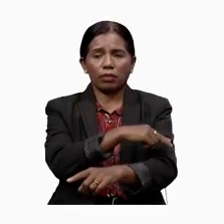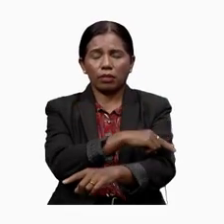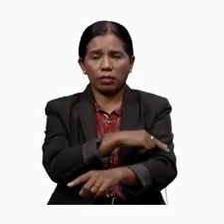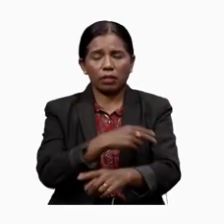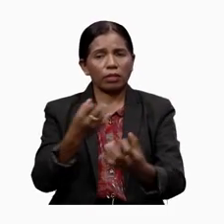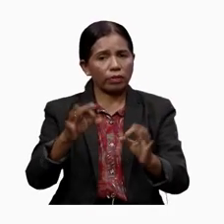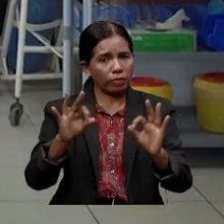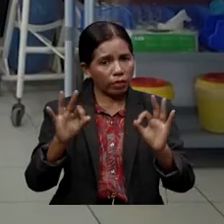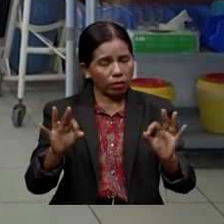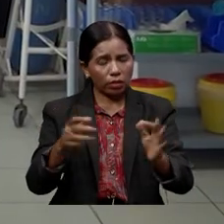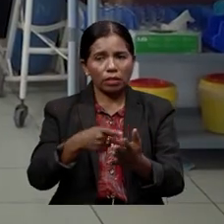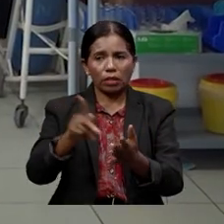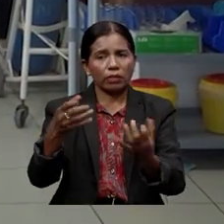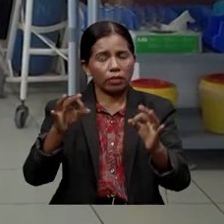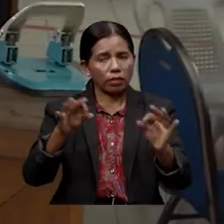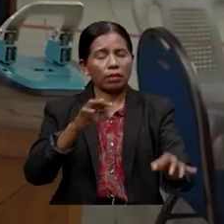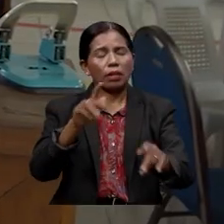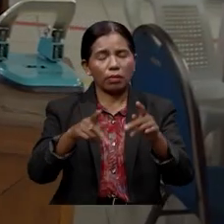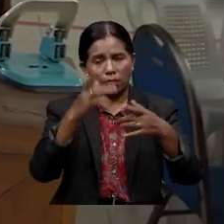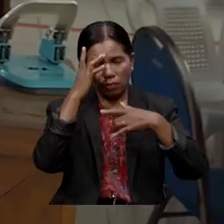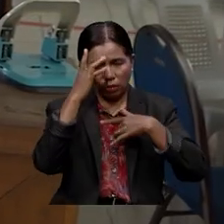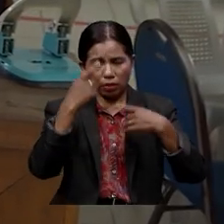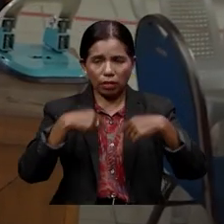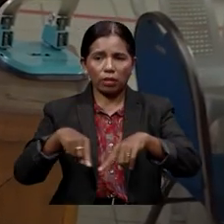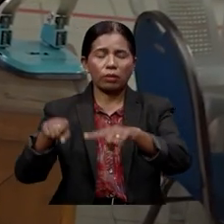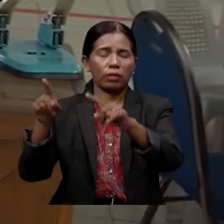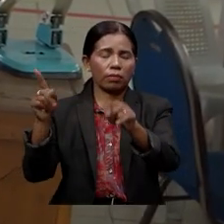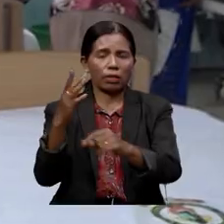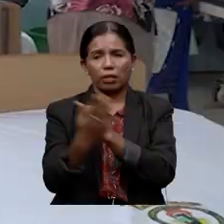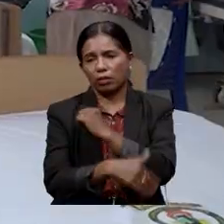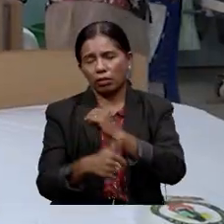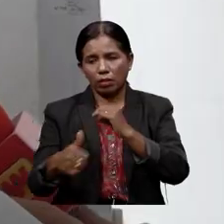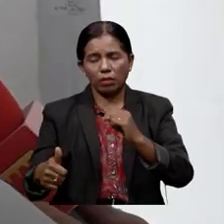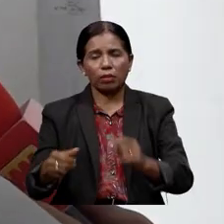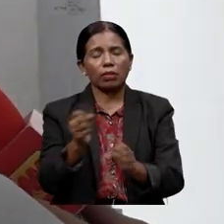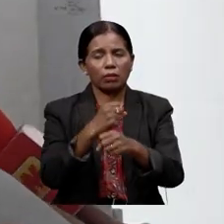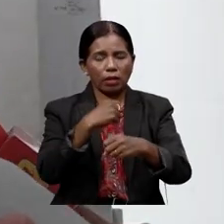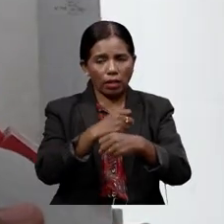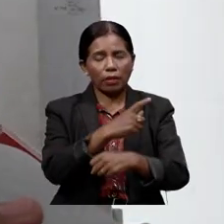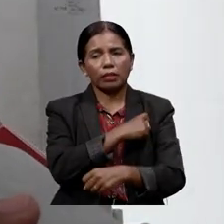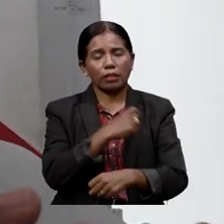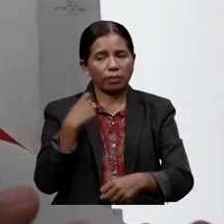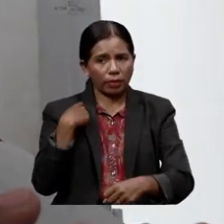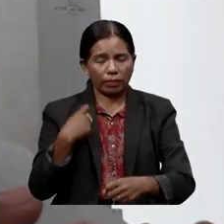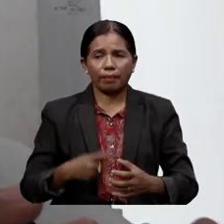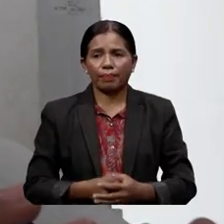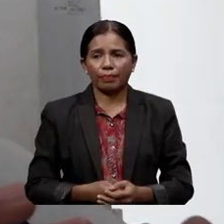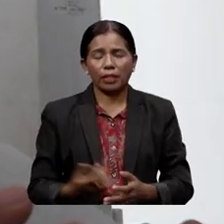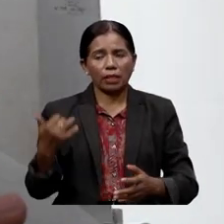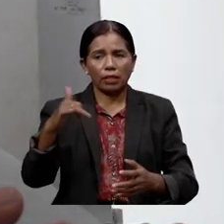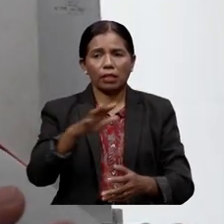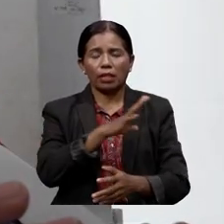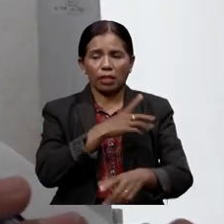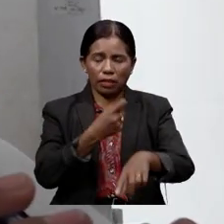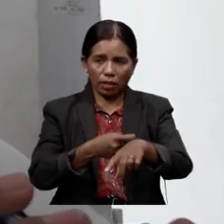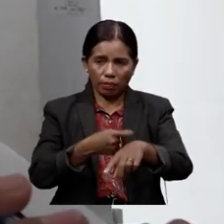Sirané resolvido, o paciente Iracne se transfere outro para Relior, onde há o tratamento. Sirané Beco Renabá. Se alguém conhecer a minha tempo,